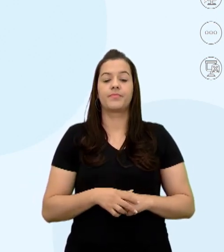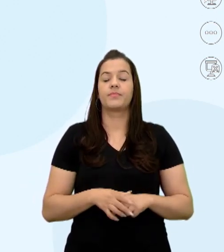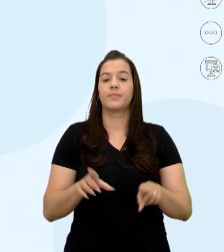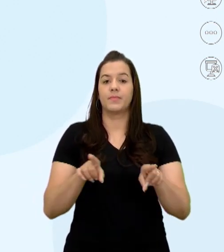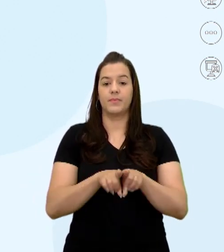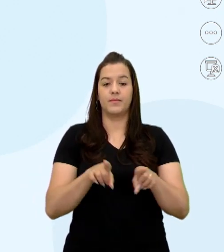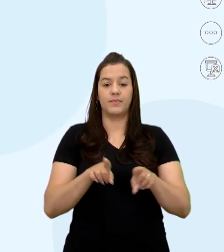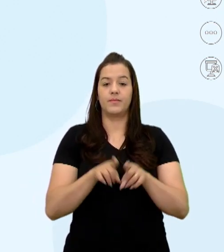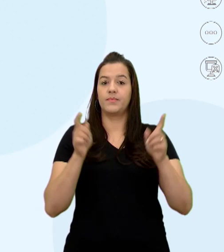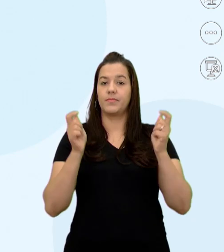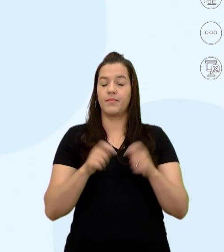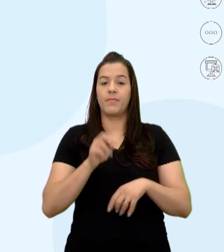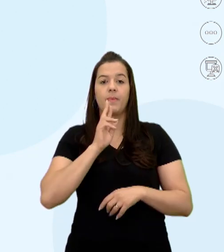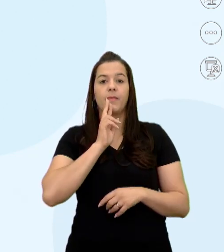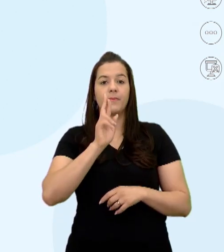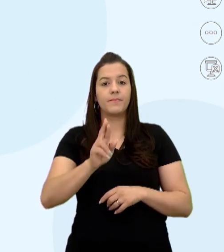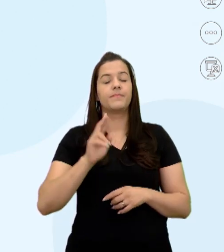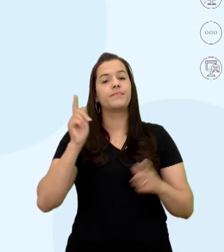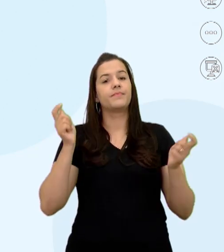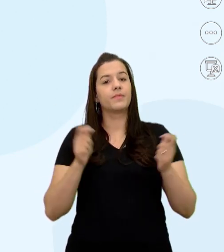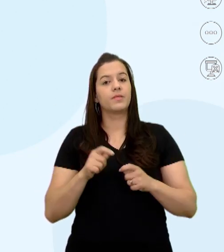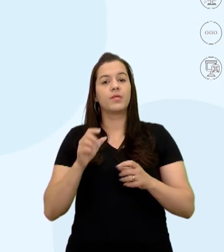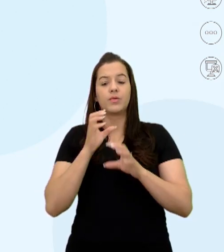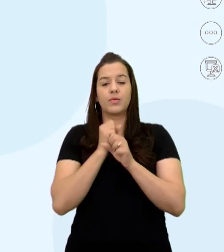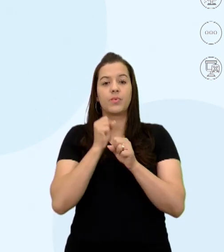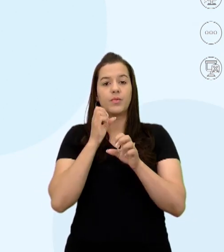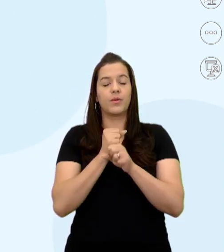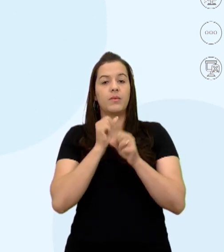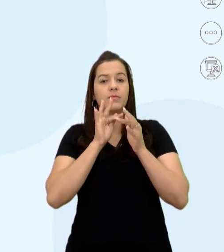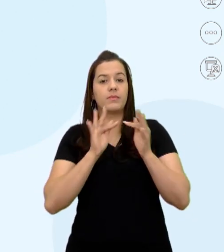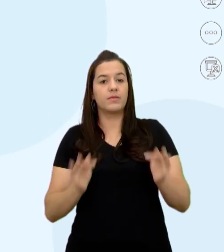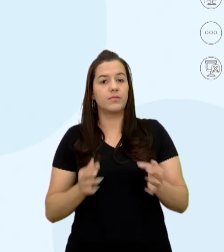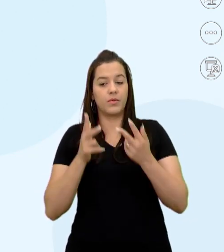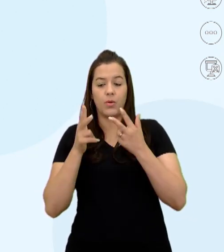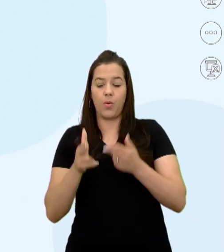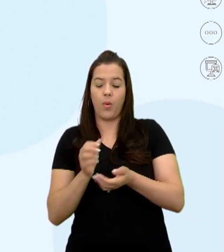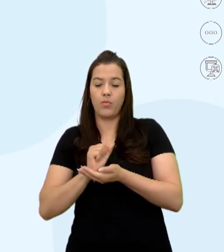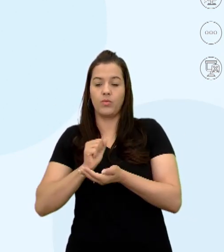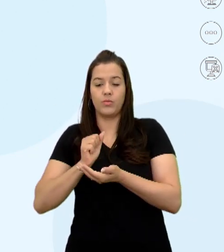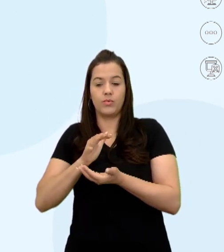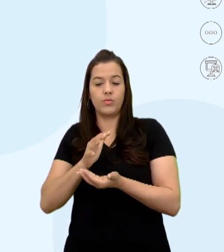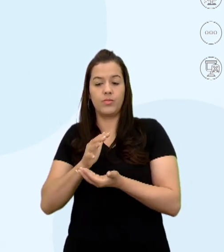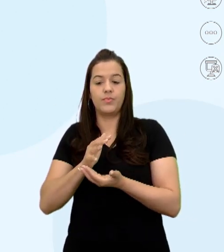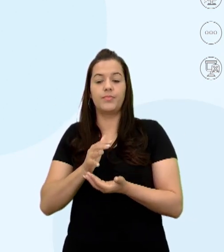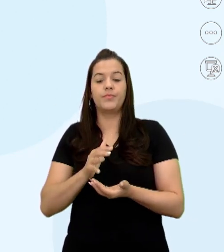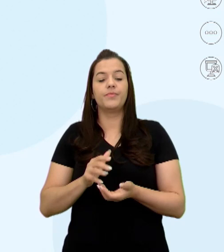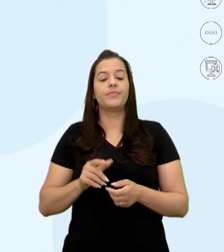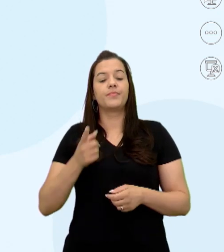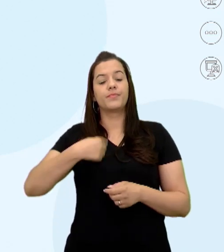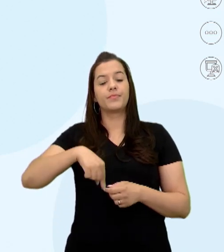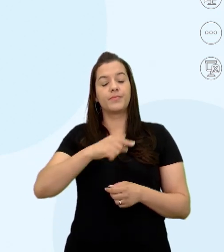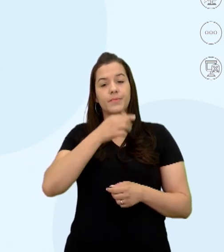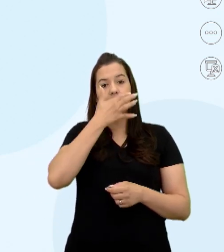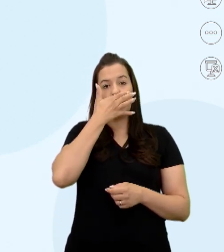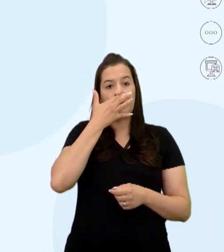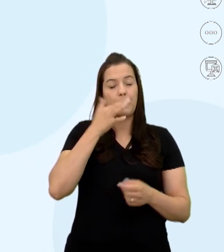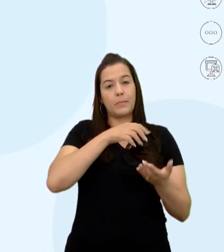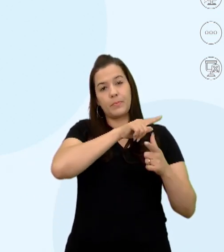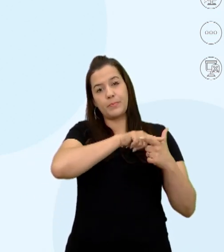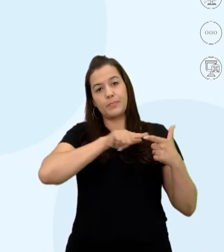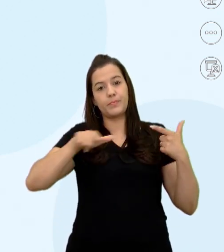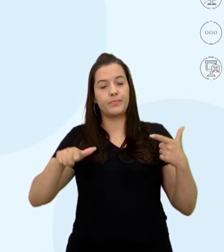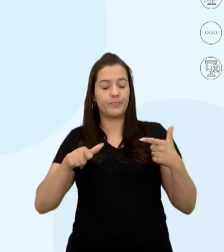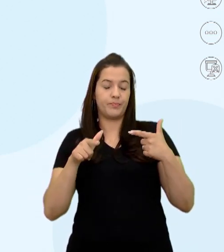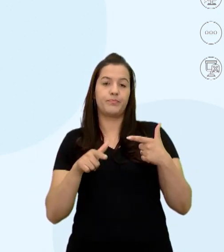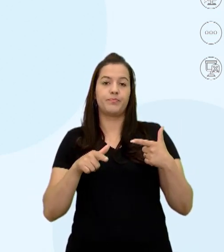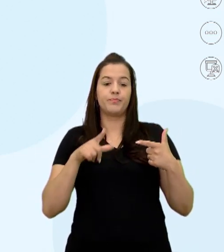podemos apresentar esse resultado por meio de um cálculo simples, como a gente fez com dado. Então, olha lá. Cartas a meu favor, dividido pelo